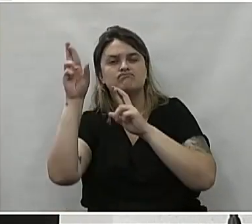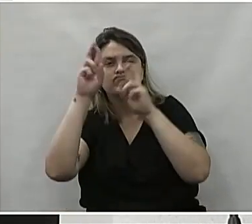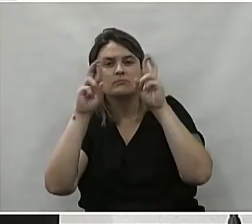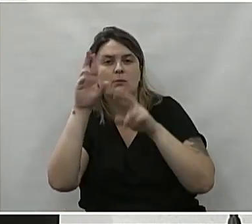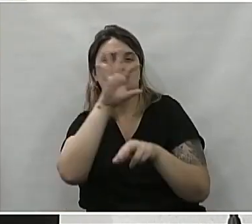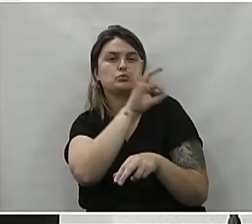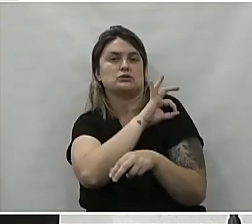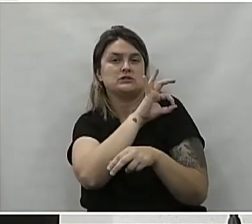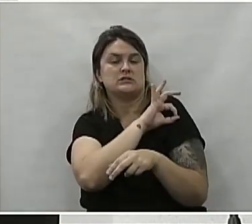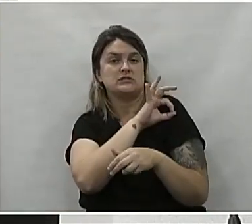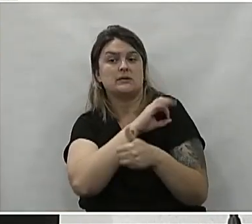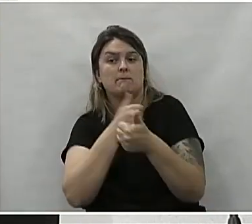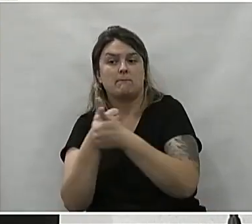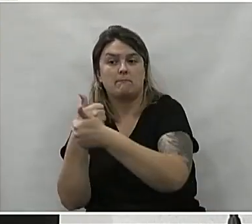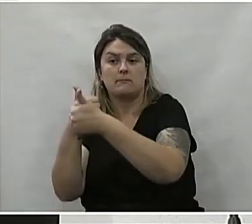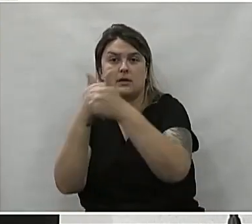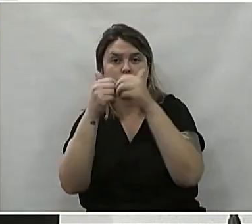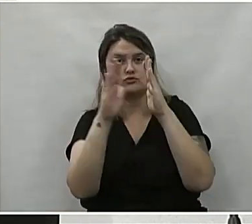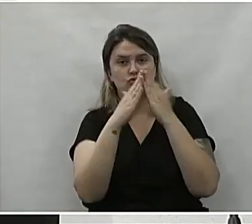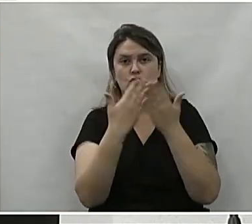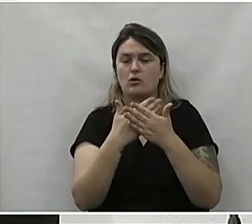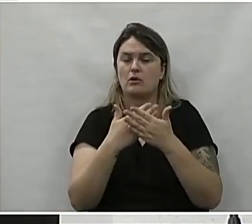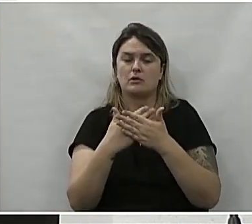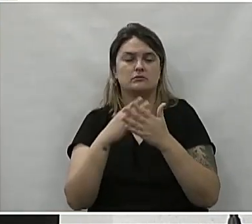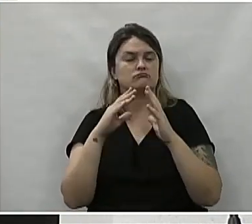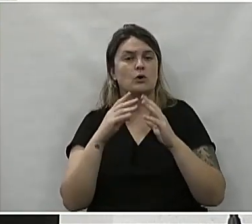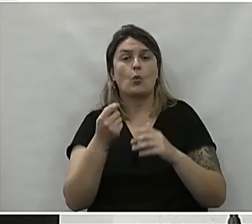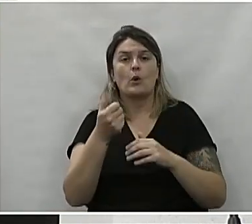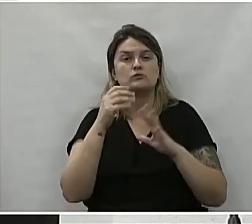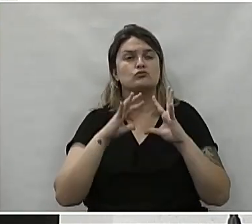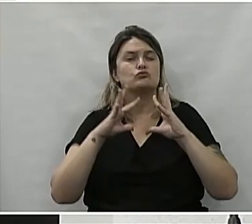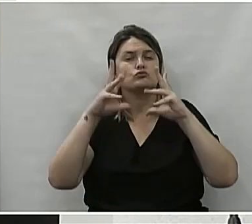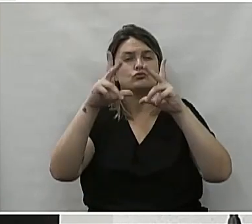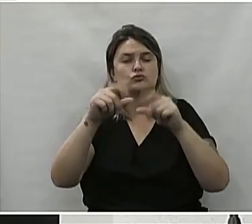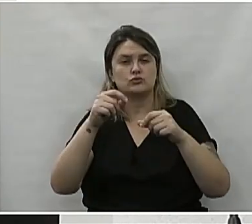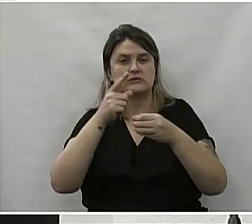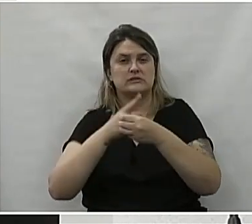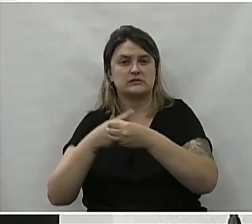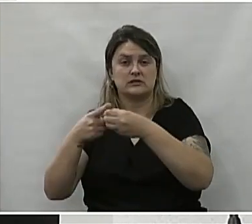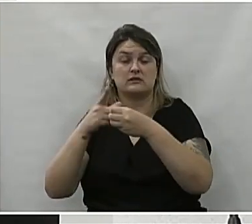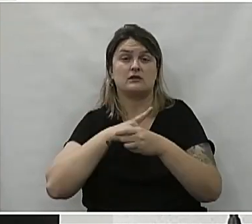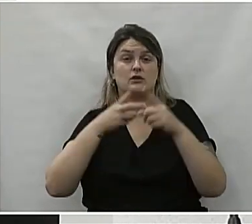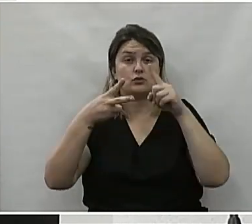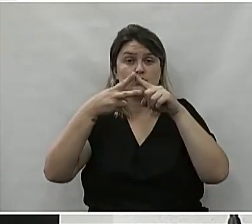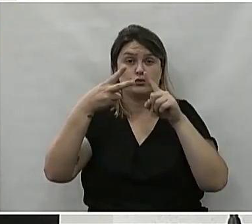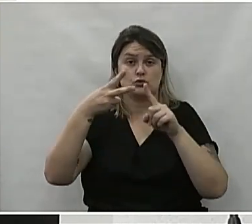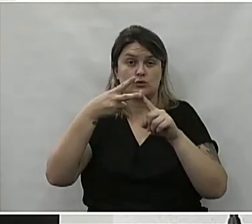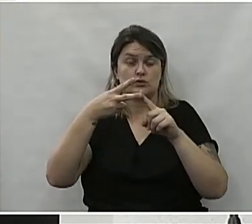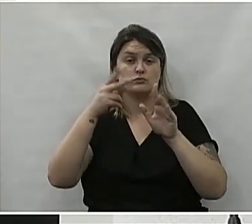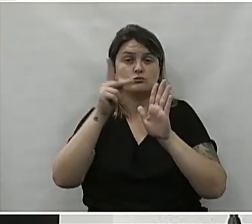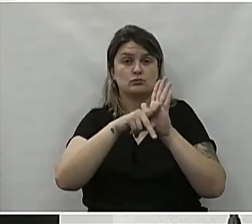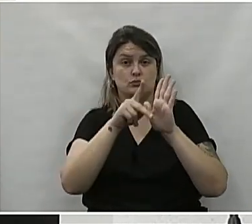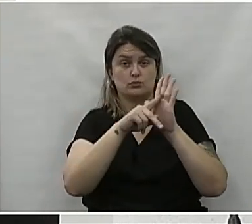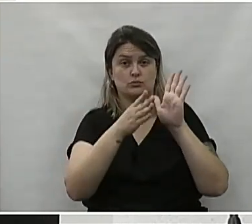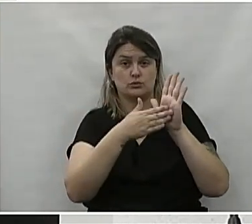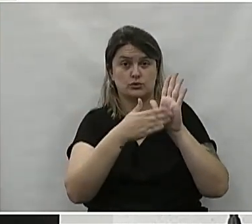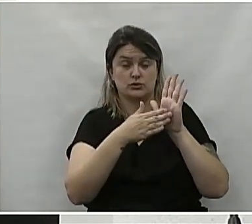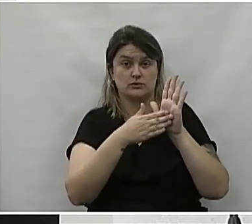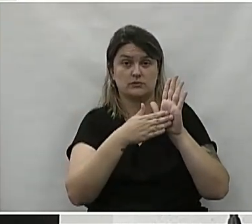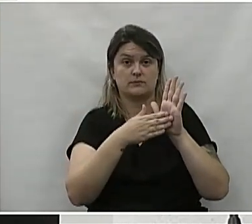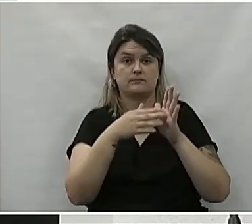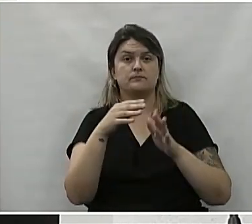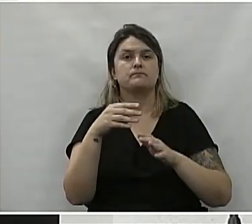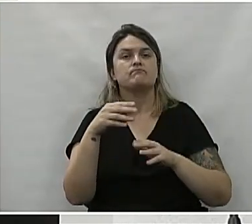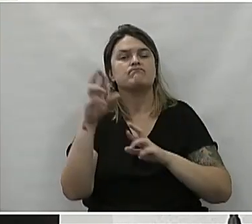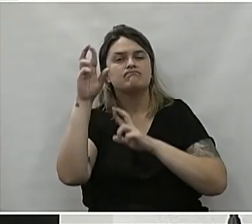Comunitário Escolar Nos principais Municípios Do estado Do Paraná Desenvolvendo Dois programas Principais O programa